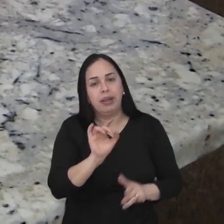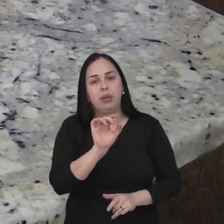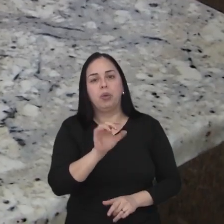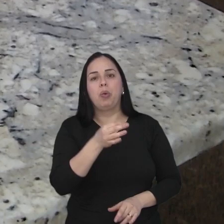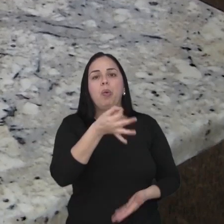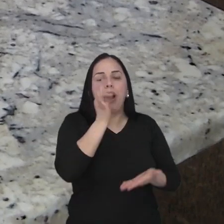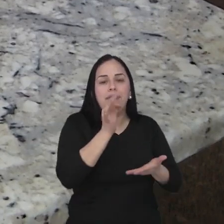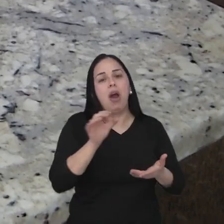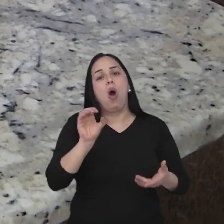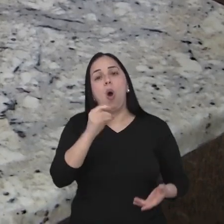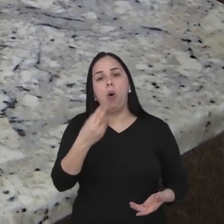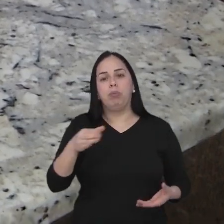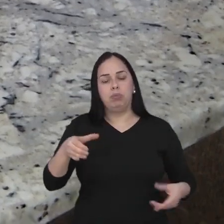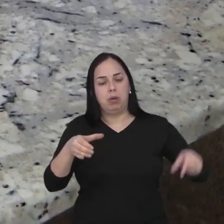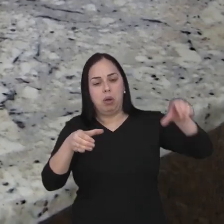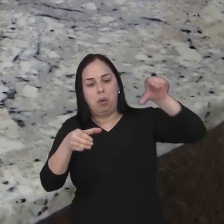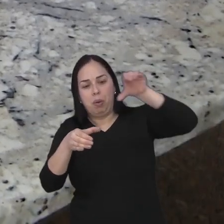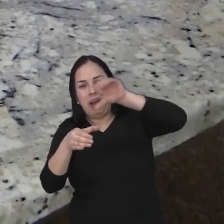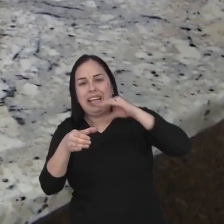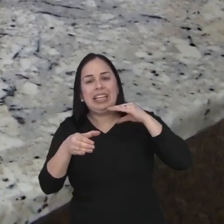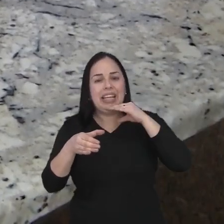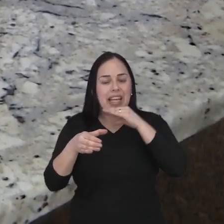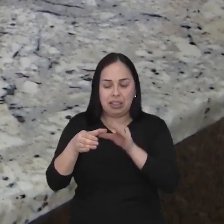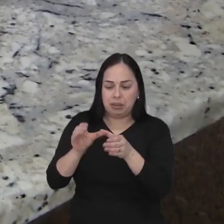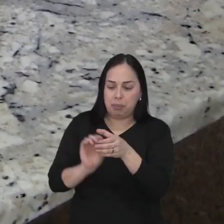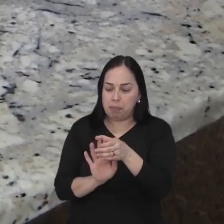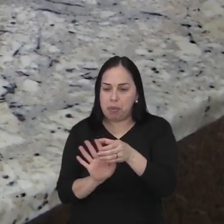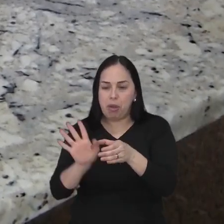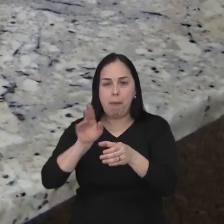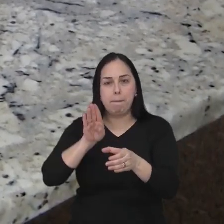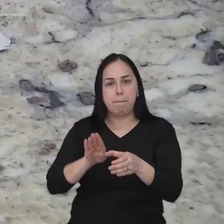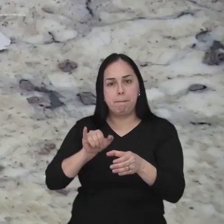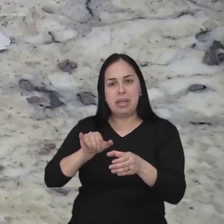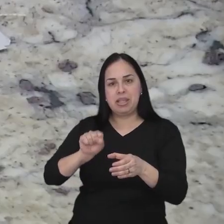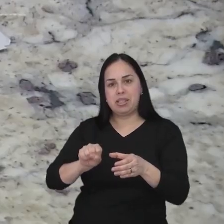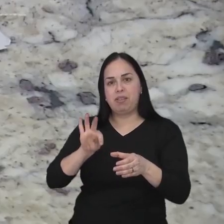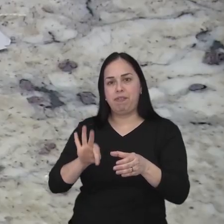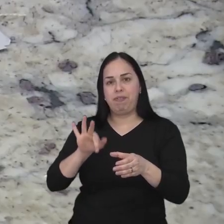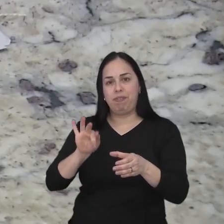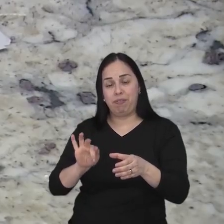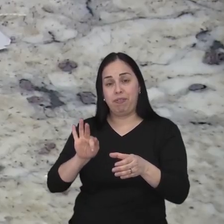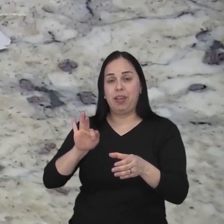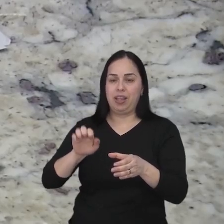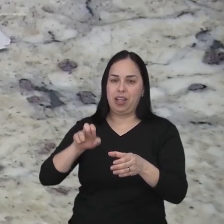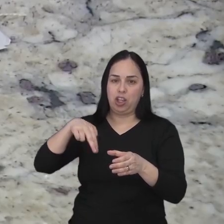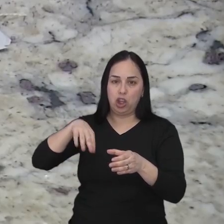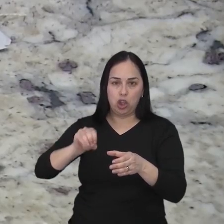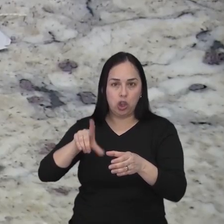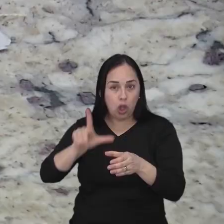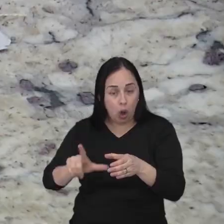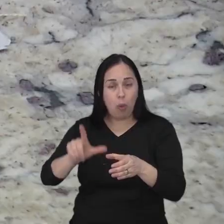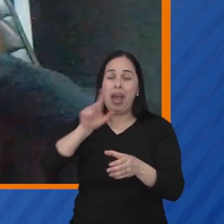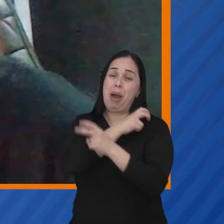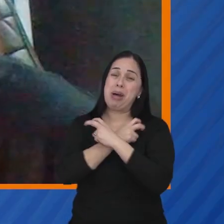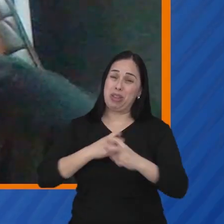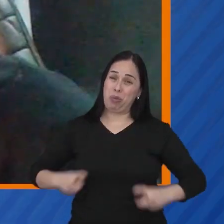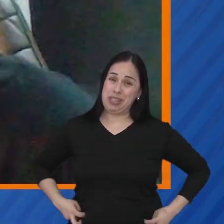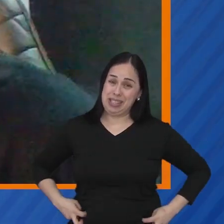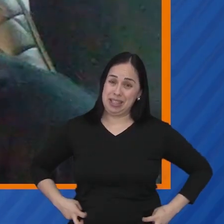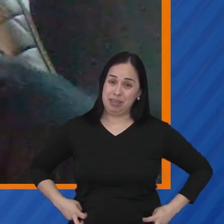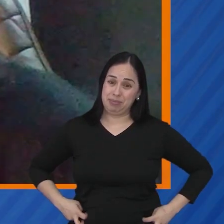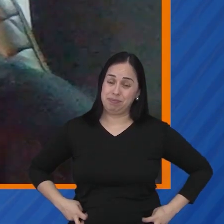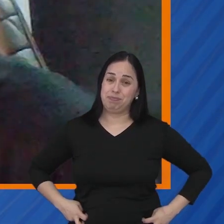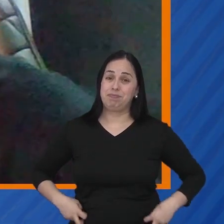outro líquido quente pode liberar substâncias como o bisfenol A, uma toxina que não deve ser ingerida.